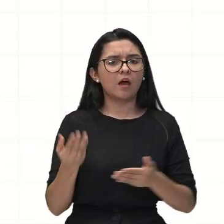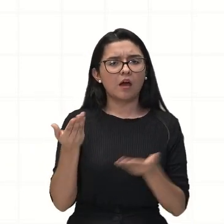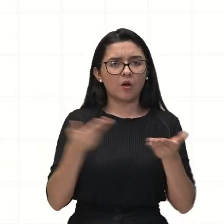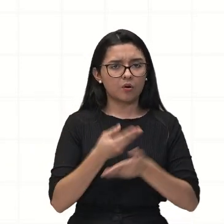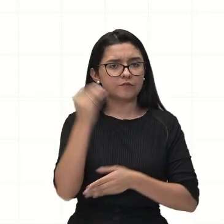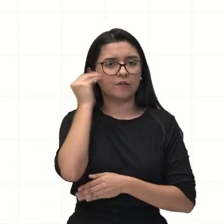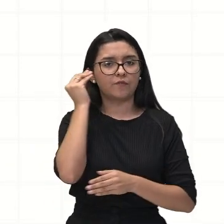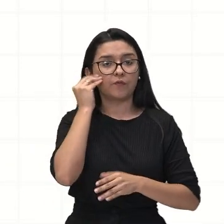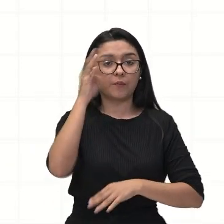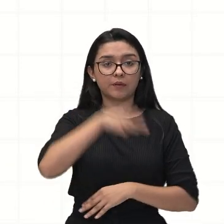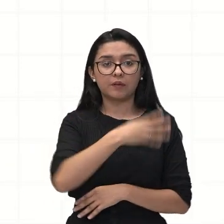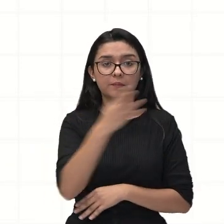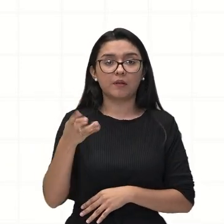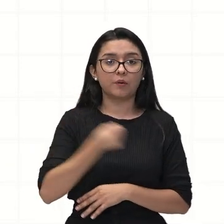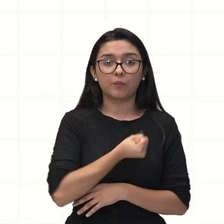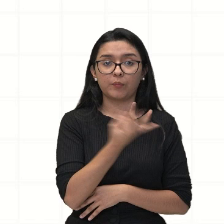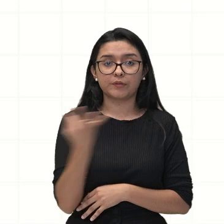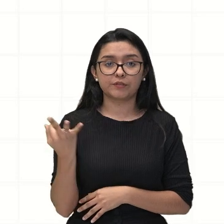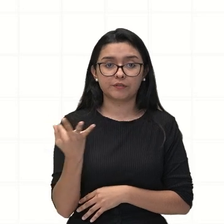tabela quantitativa.